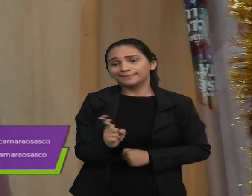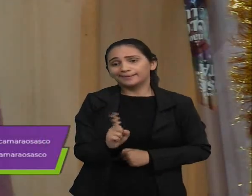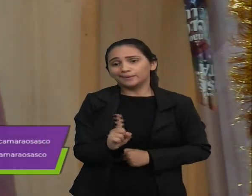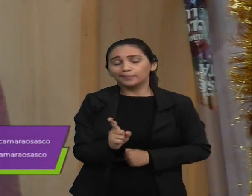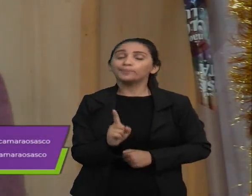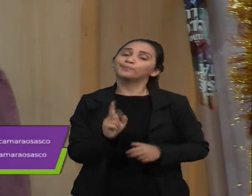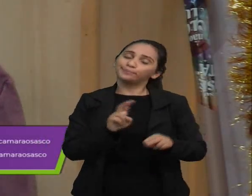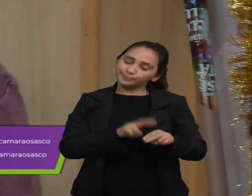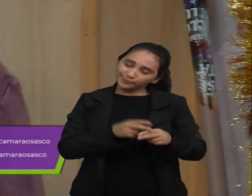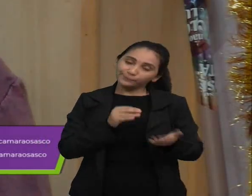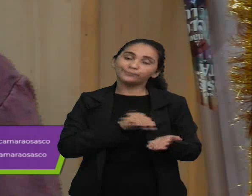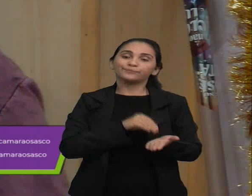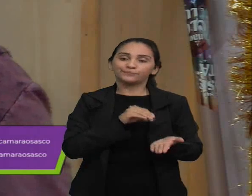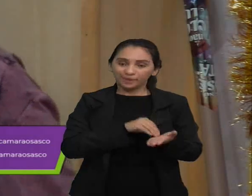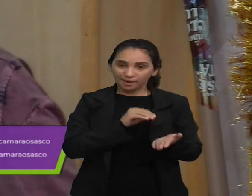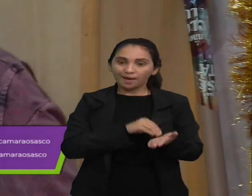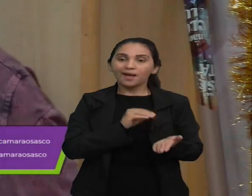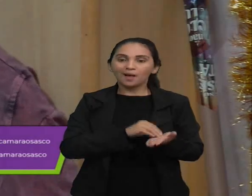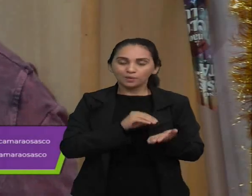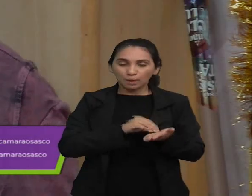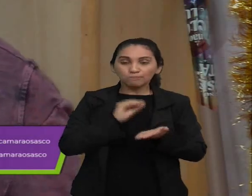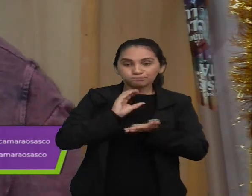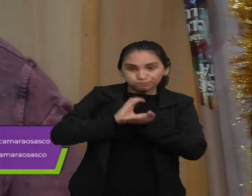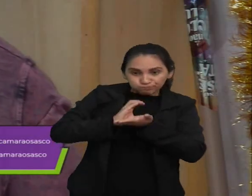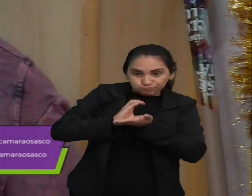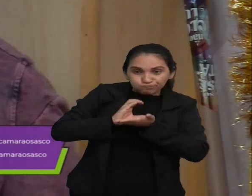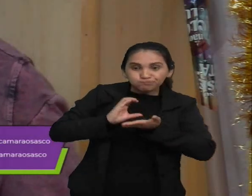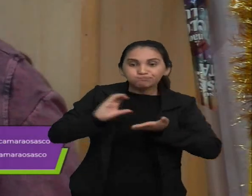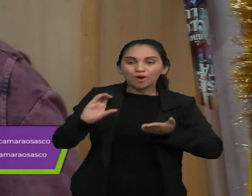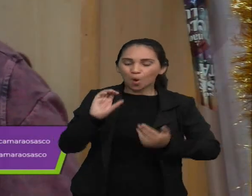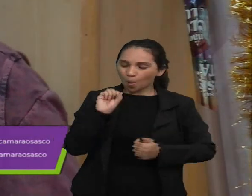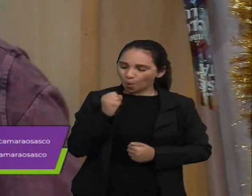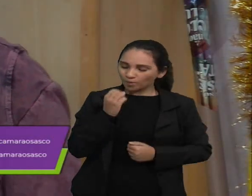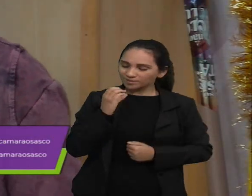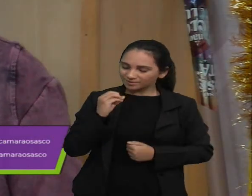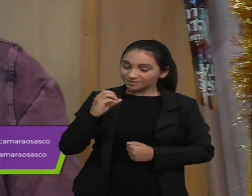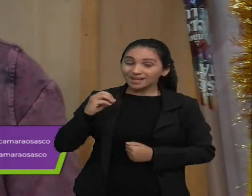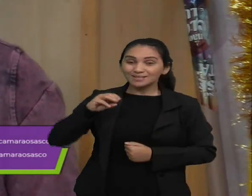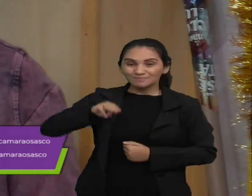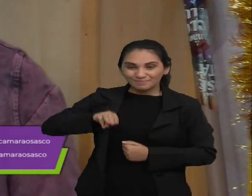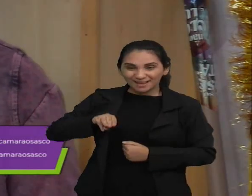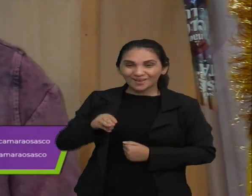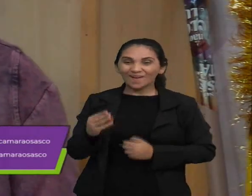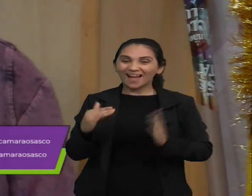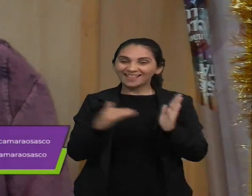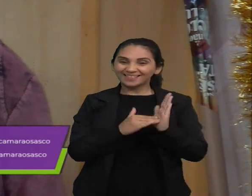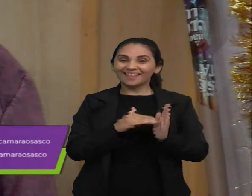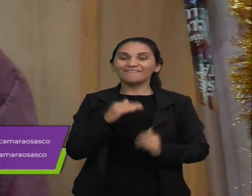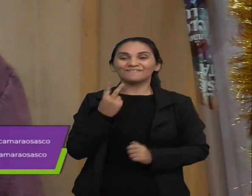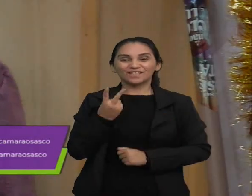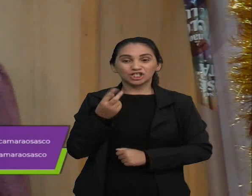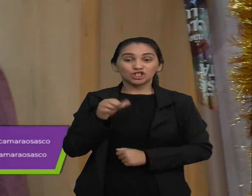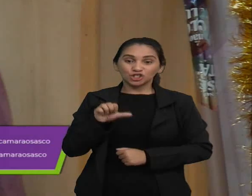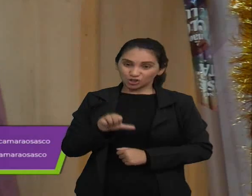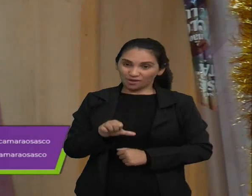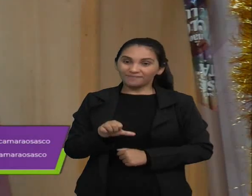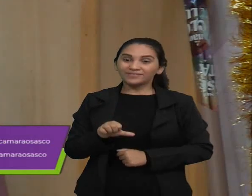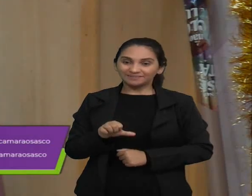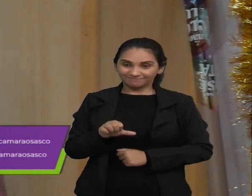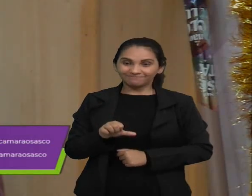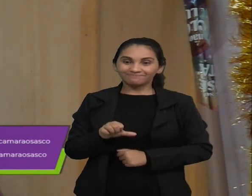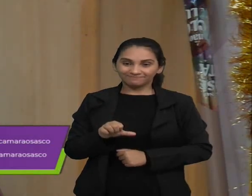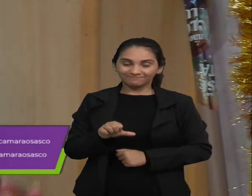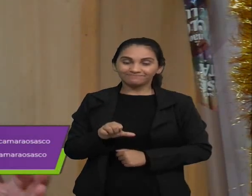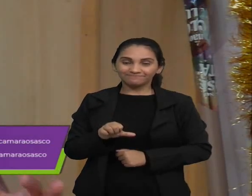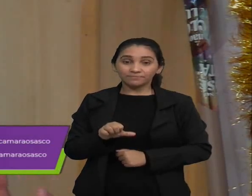isso que ainda falta investir 800 milhões até 29. certo? E